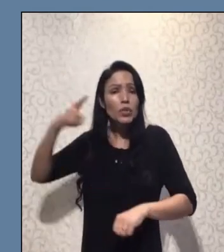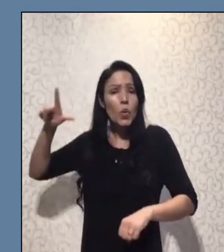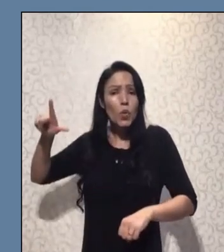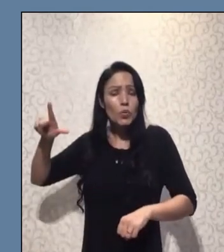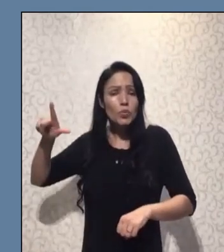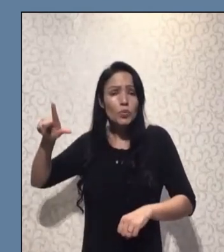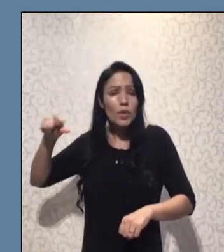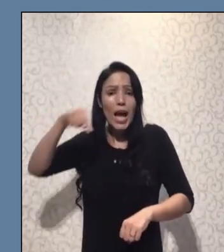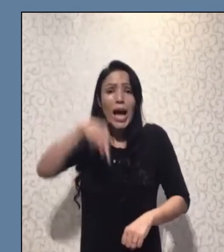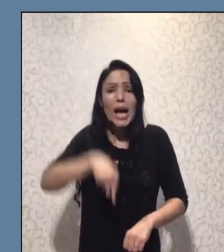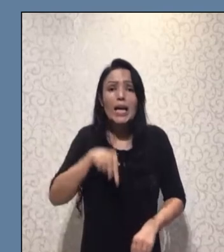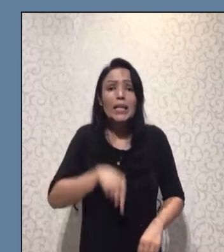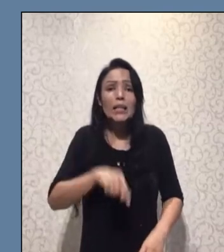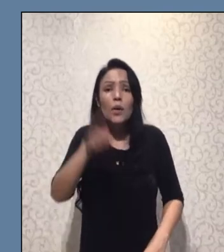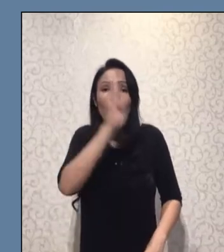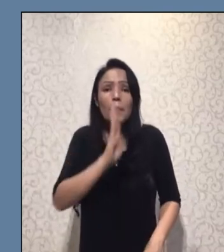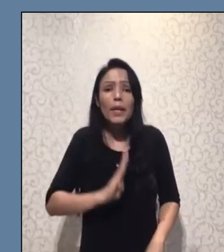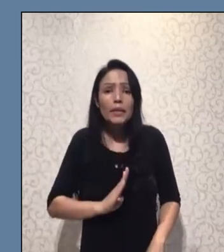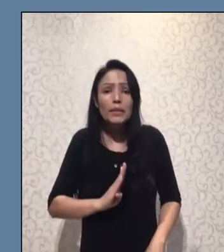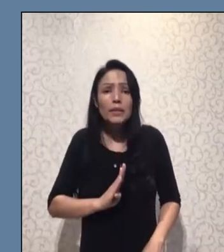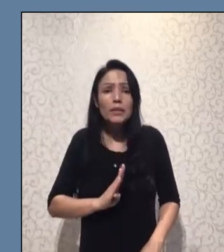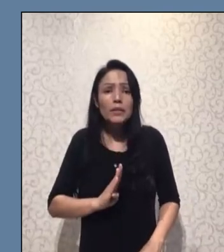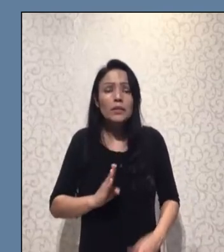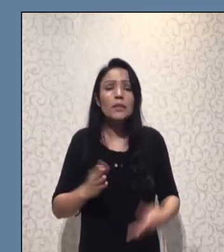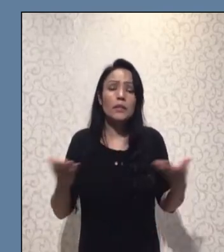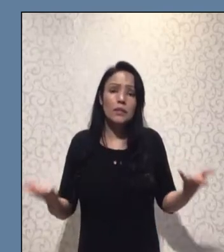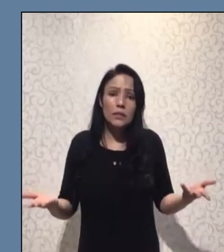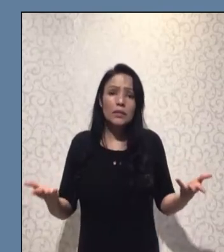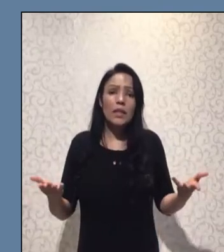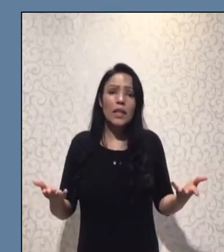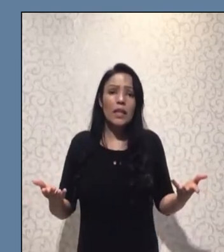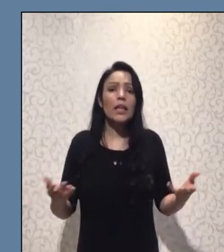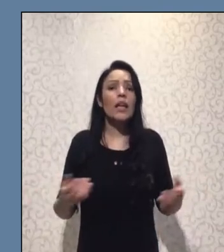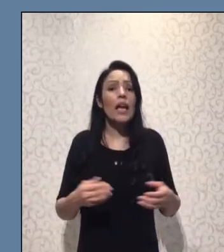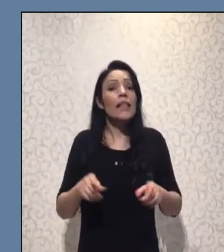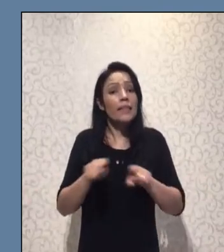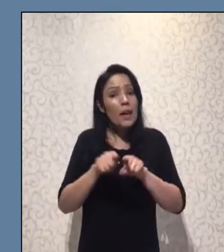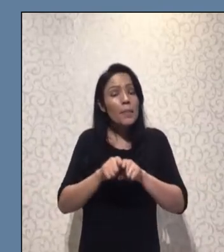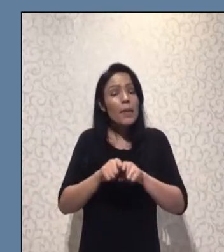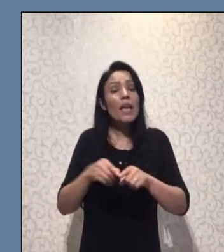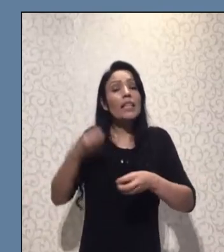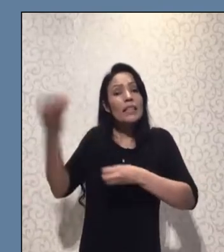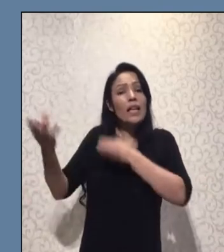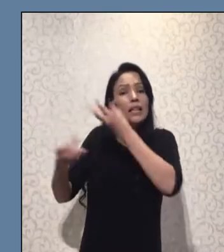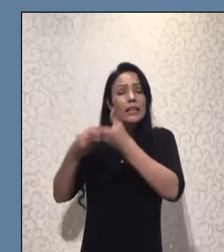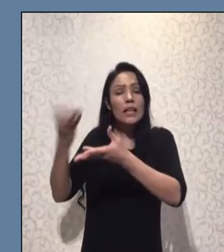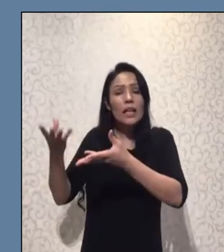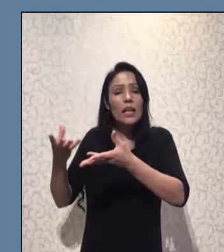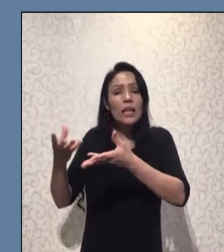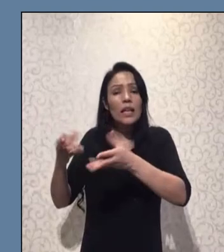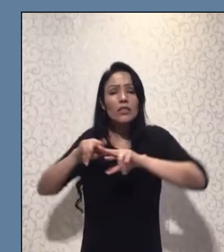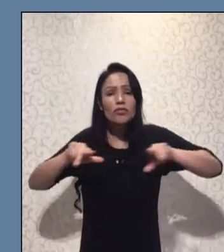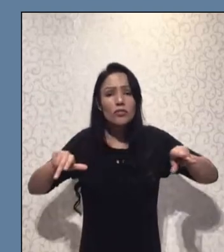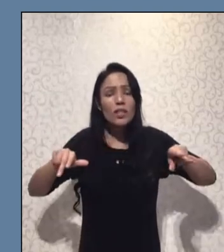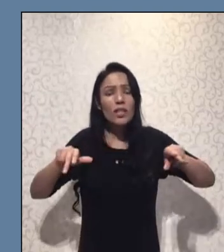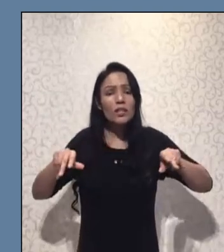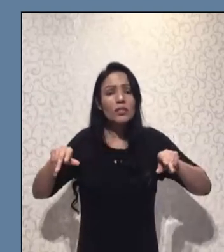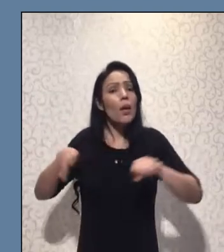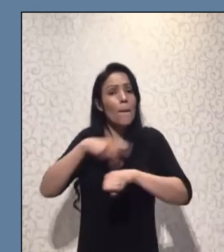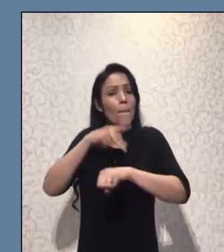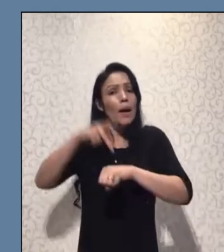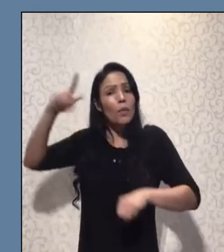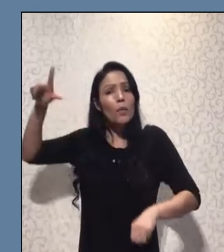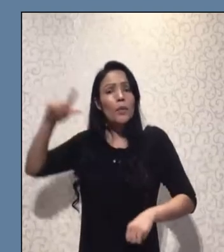né? Doar fora também. E doam fora. E doam fora. Entendeu? Por quê? Entendeu? Porque